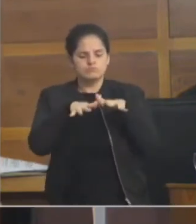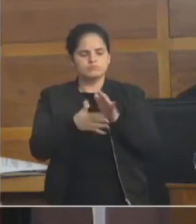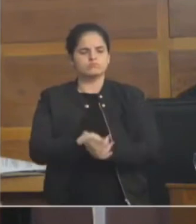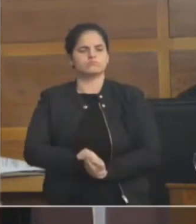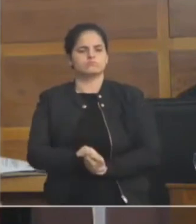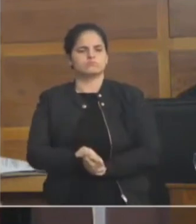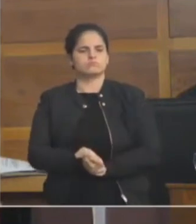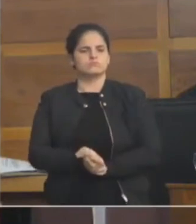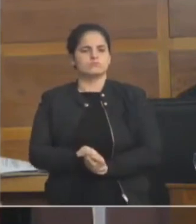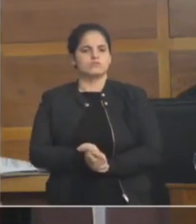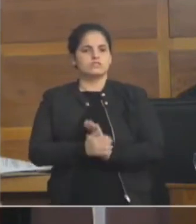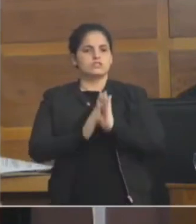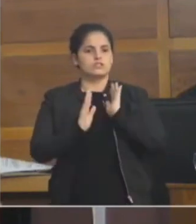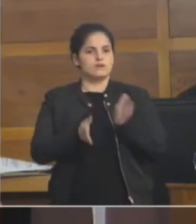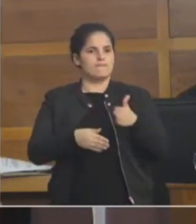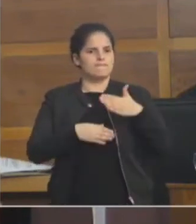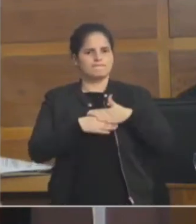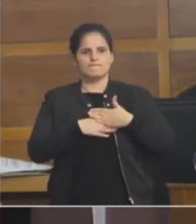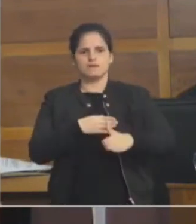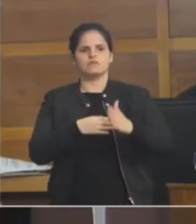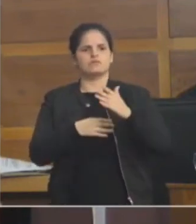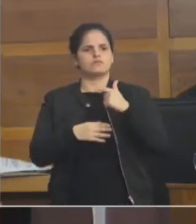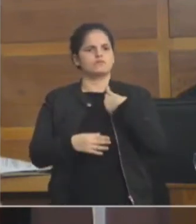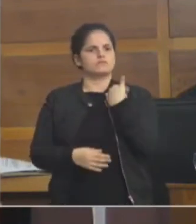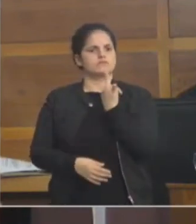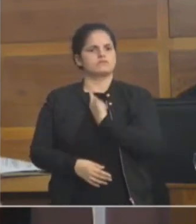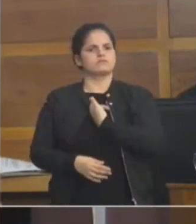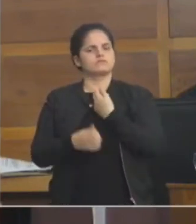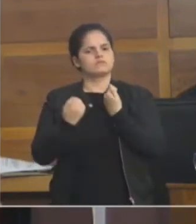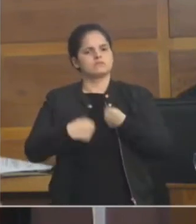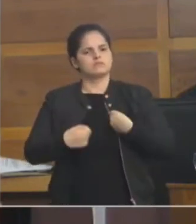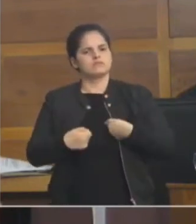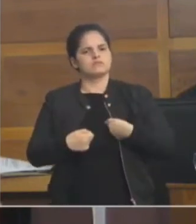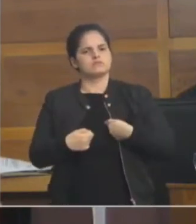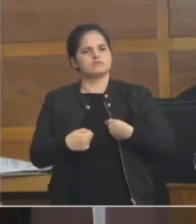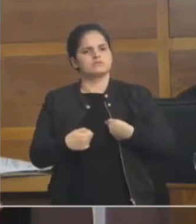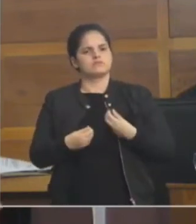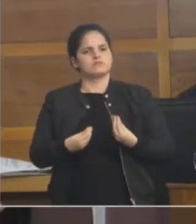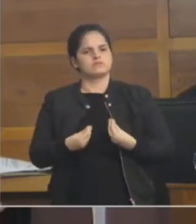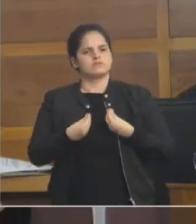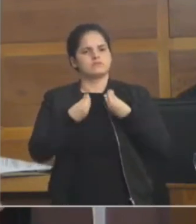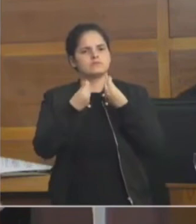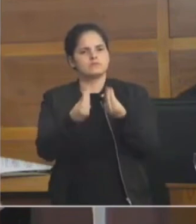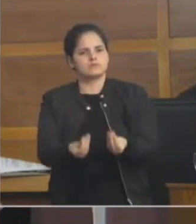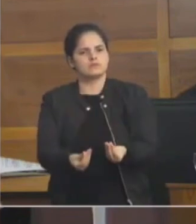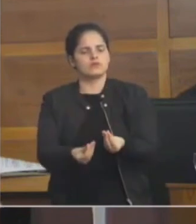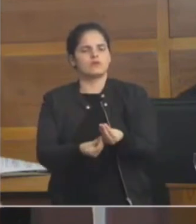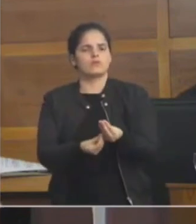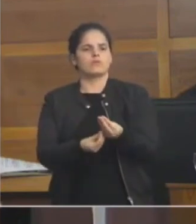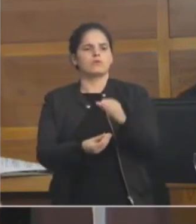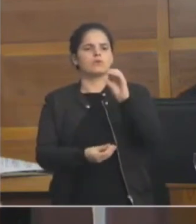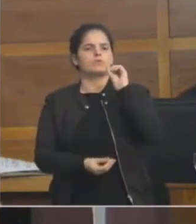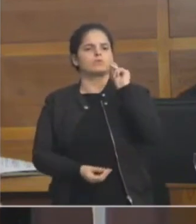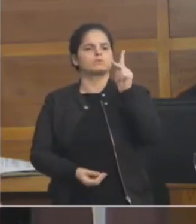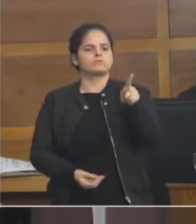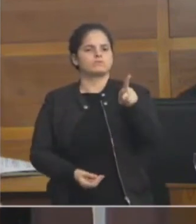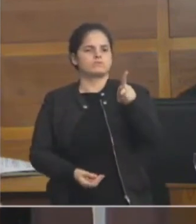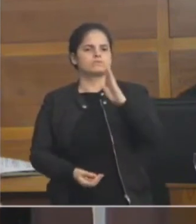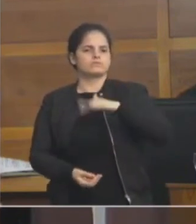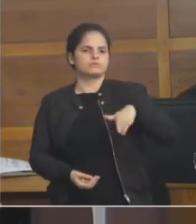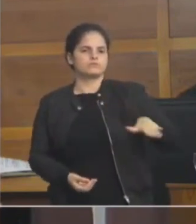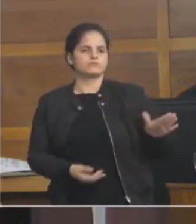a hora gente da gente poder olhar um pouquinho para frente e dar uma condição melhor para essa garotada que tá vindo aí para a gente ter orgulho